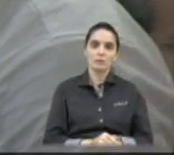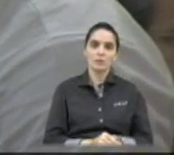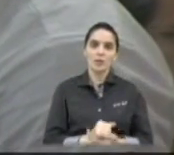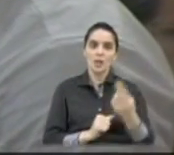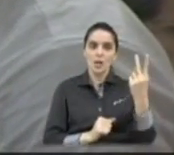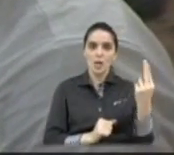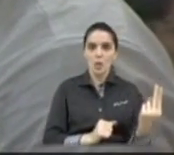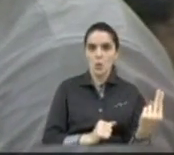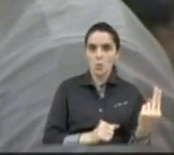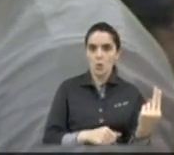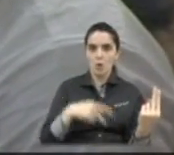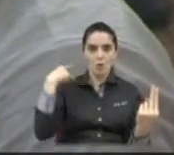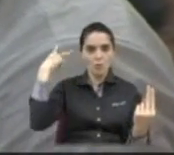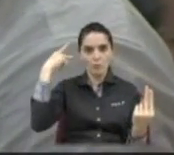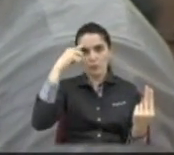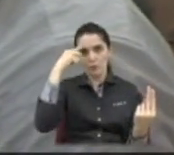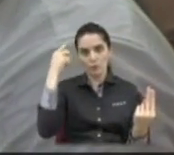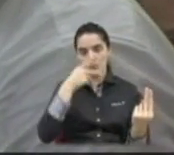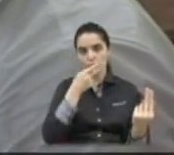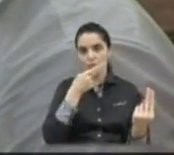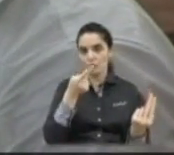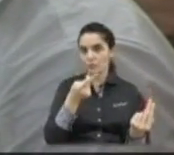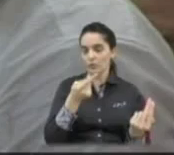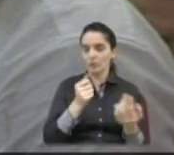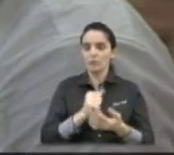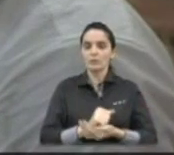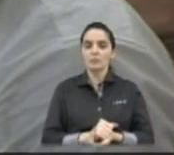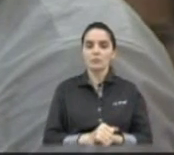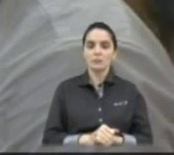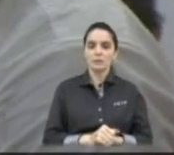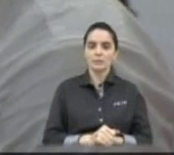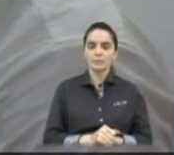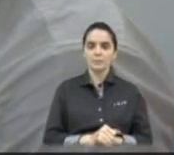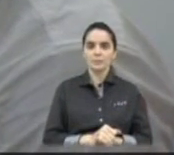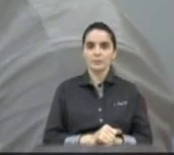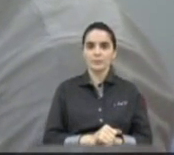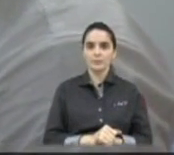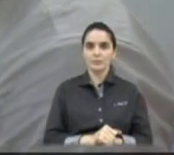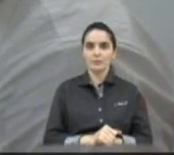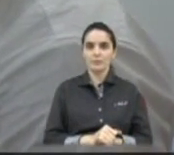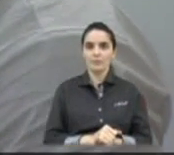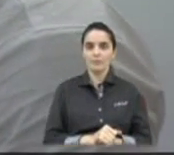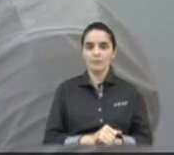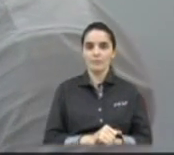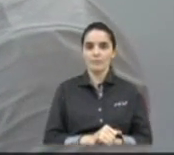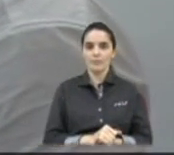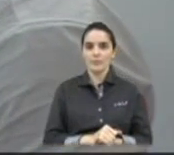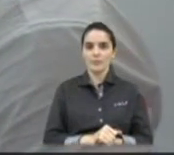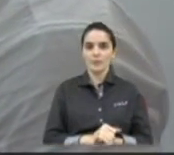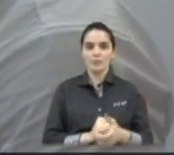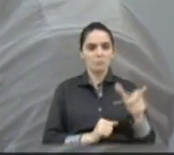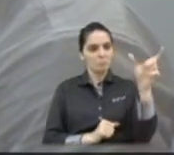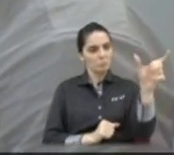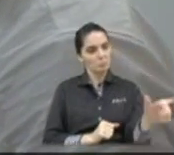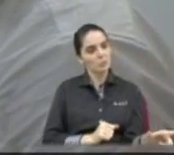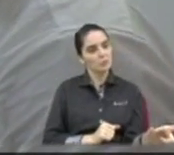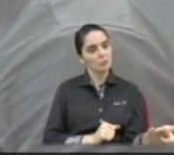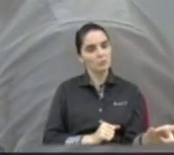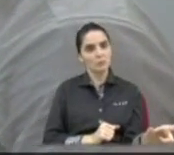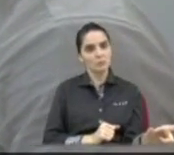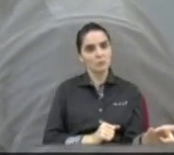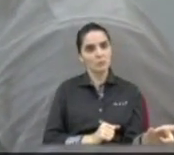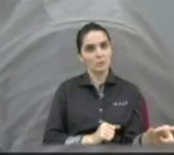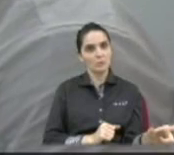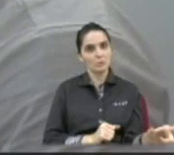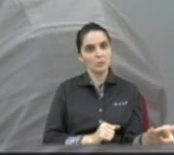legado, nos permite interpretar no sentido de que elas não passaram, não